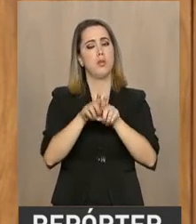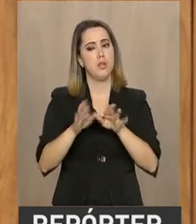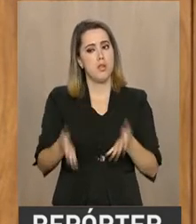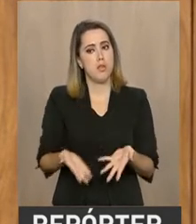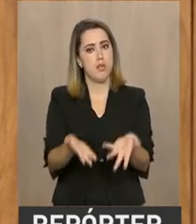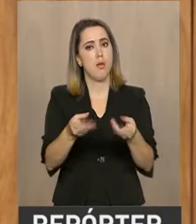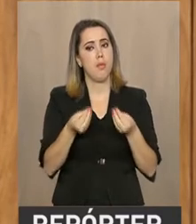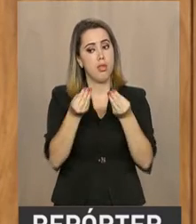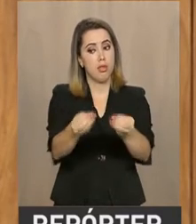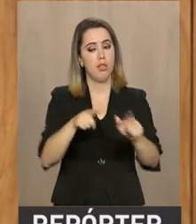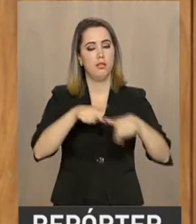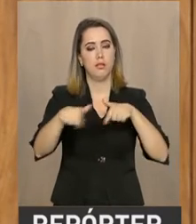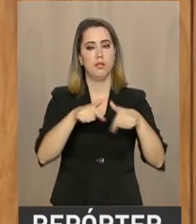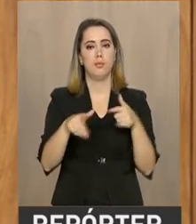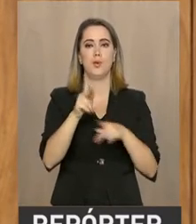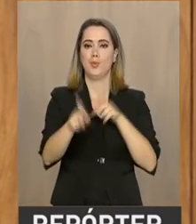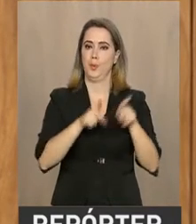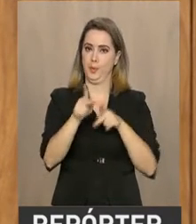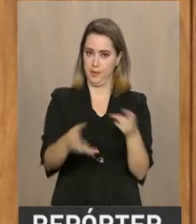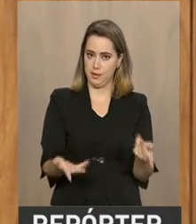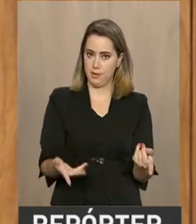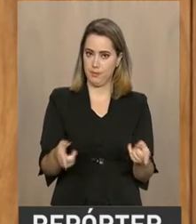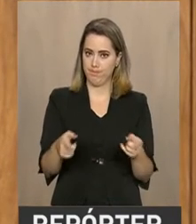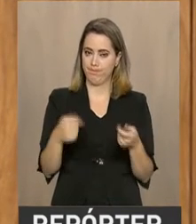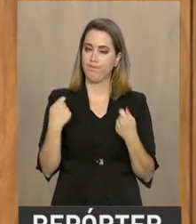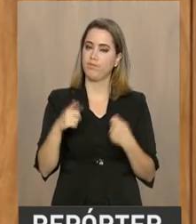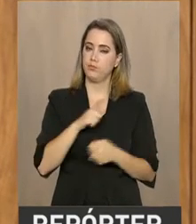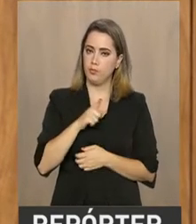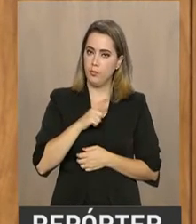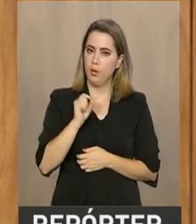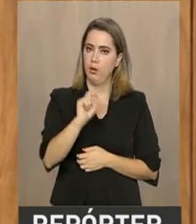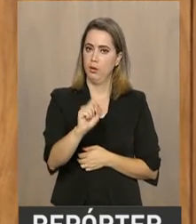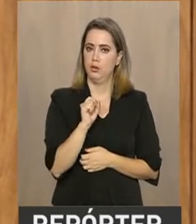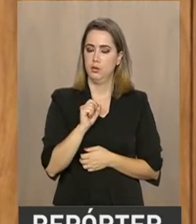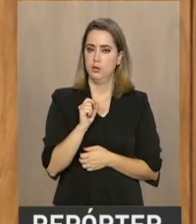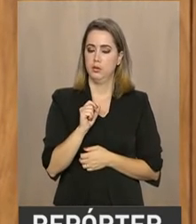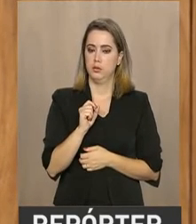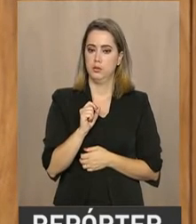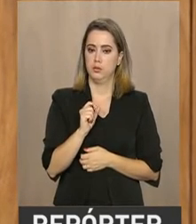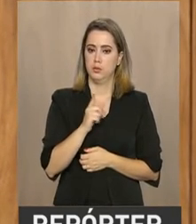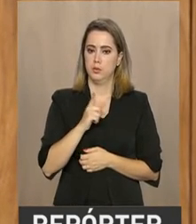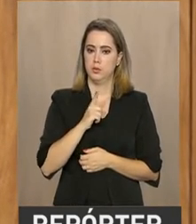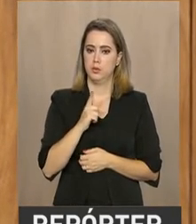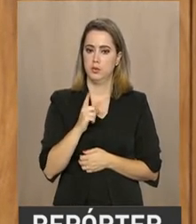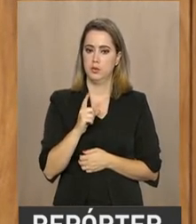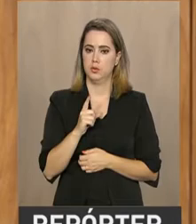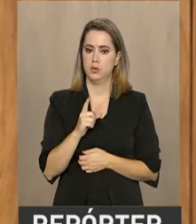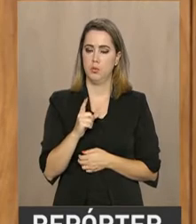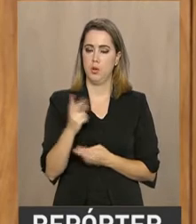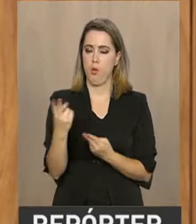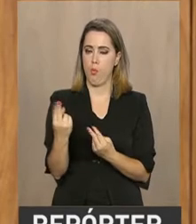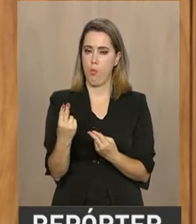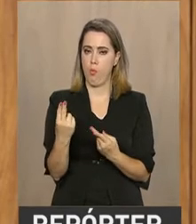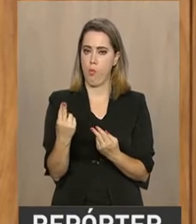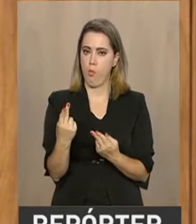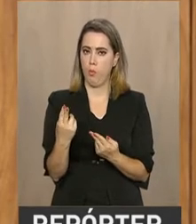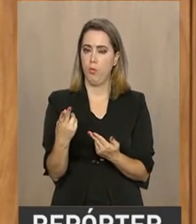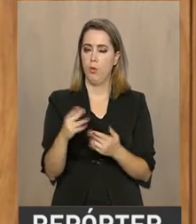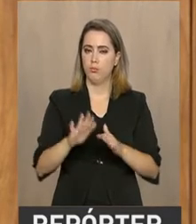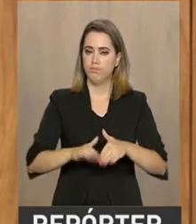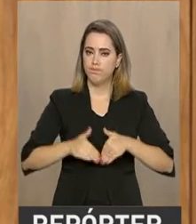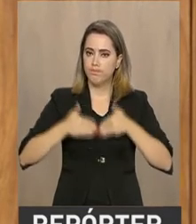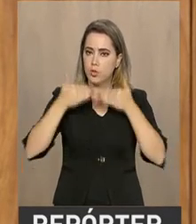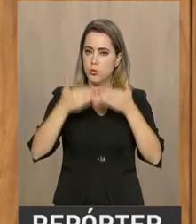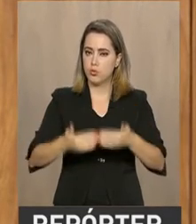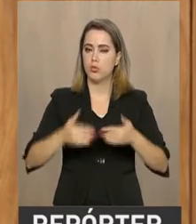empregos temos também comemos modos semelhantes de enfrentar